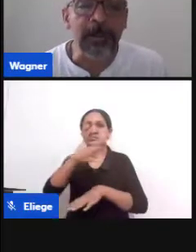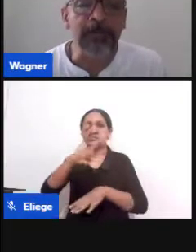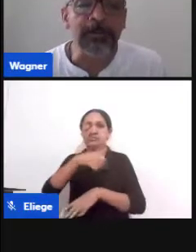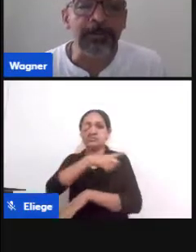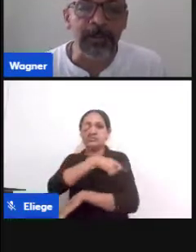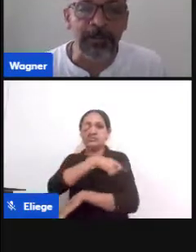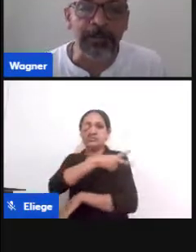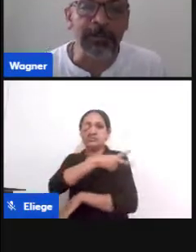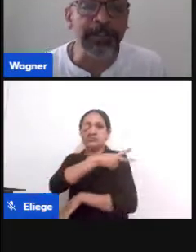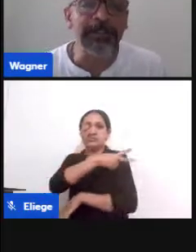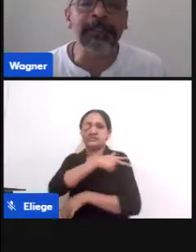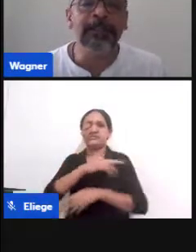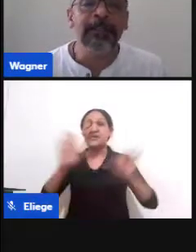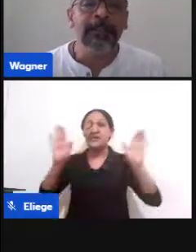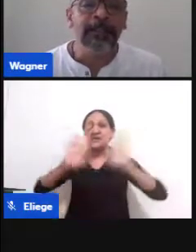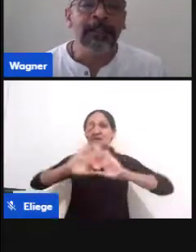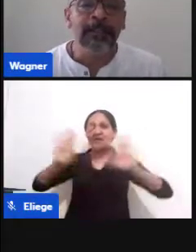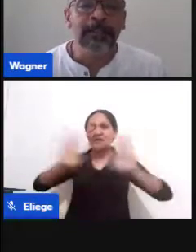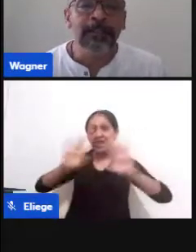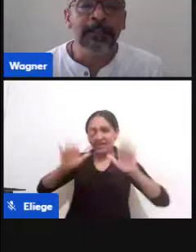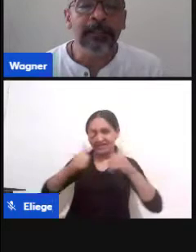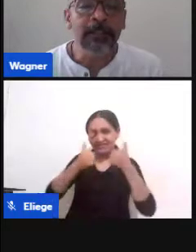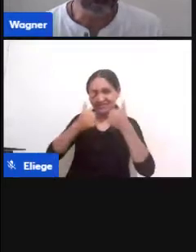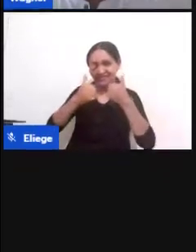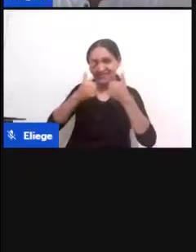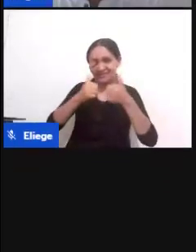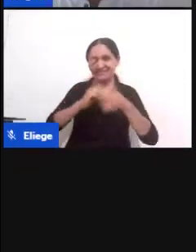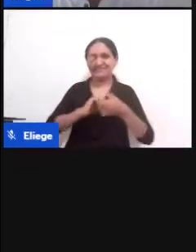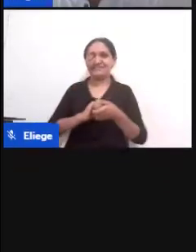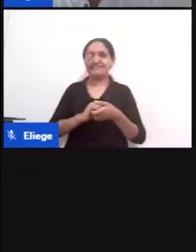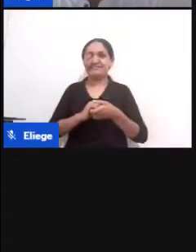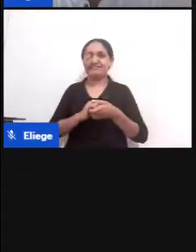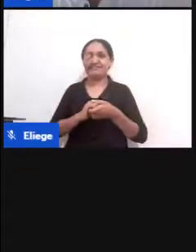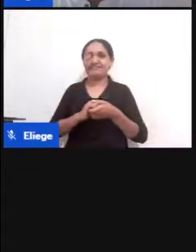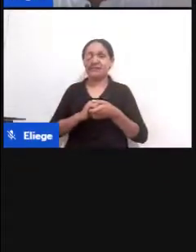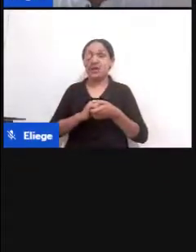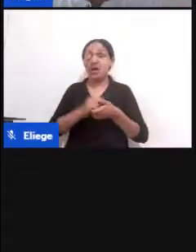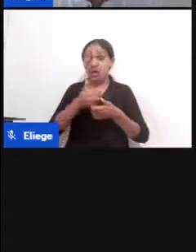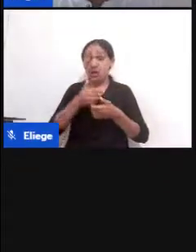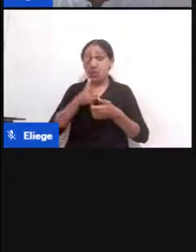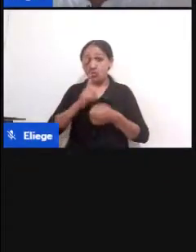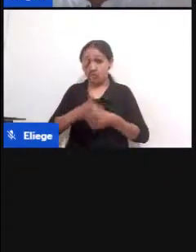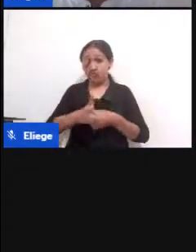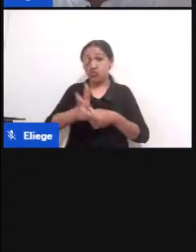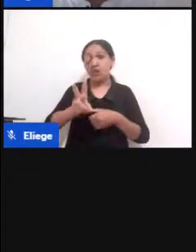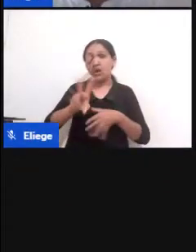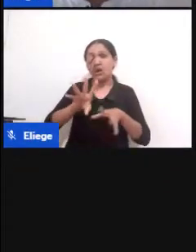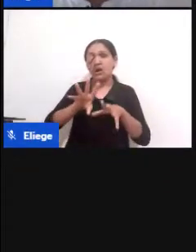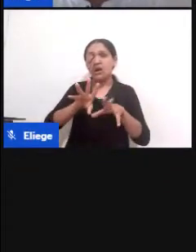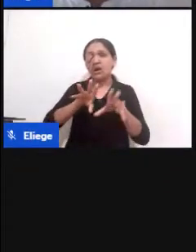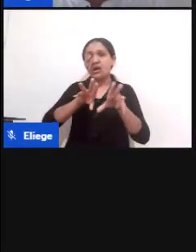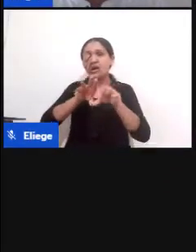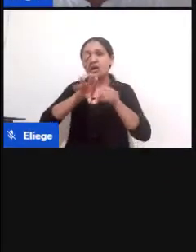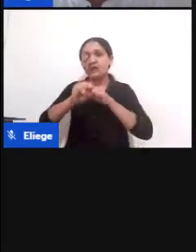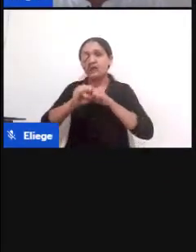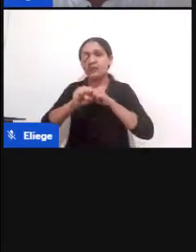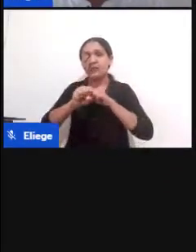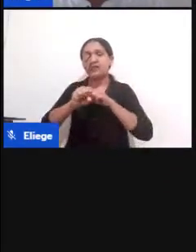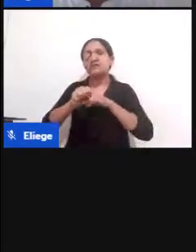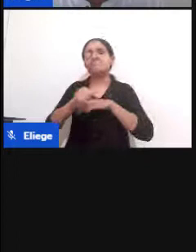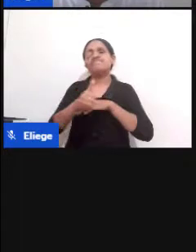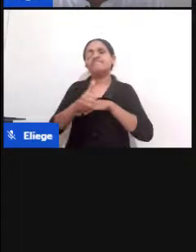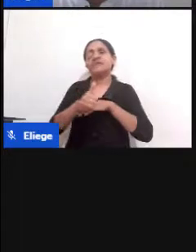Olá, pessoal, professores. Dando prosseguimento à formação, em relação ao primeiro e segundos